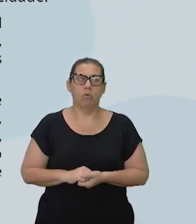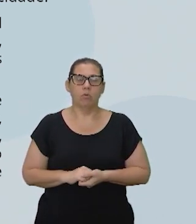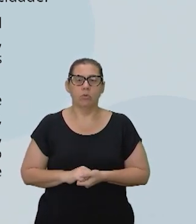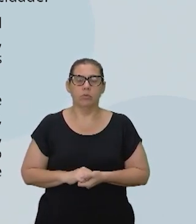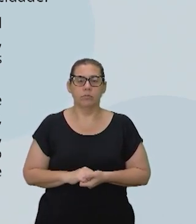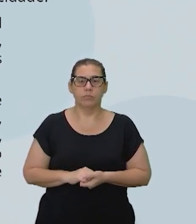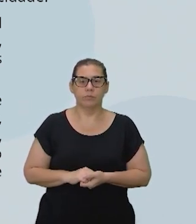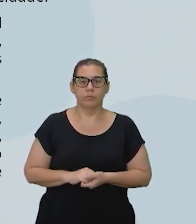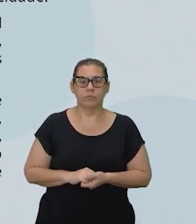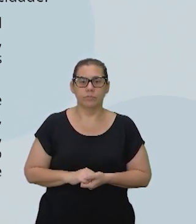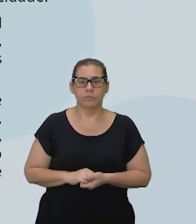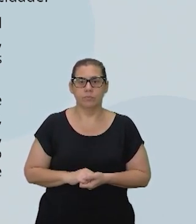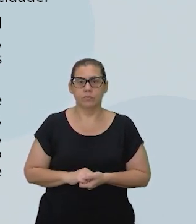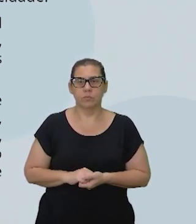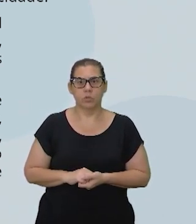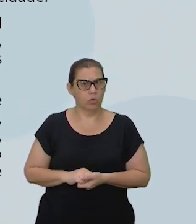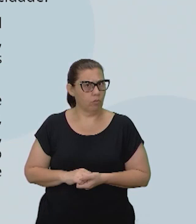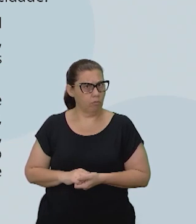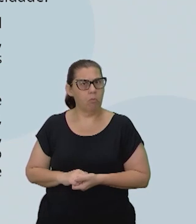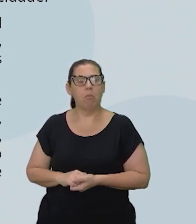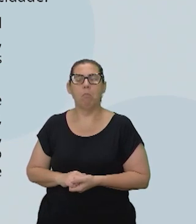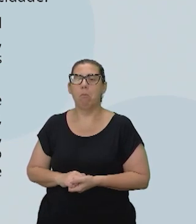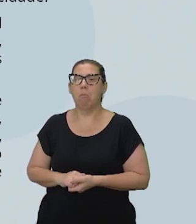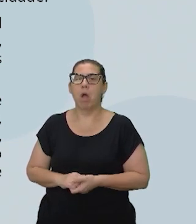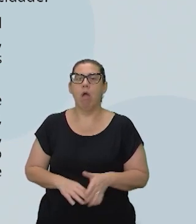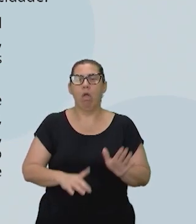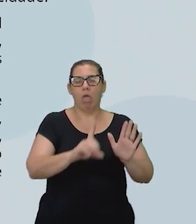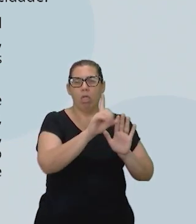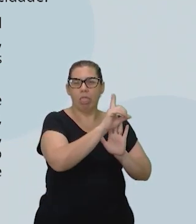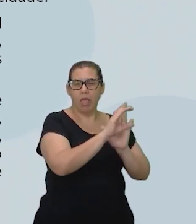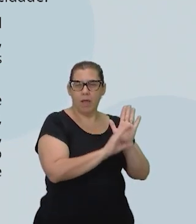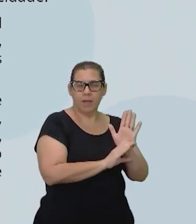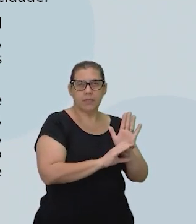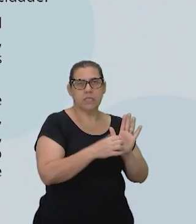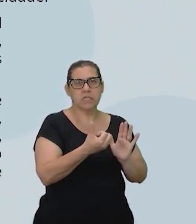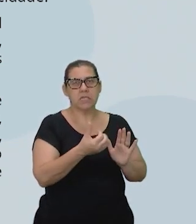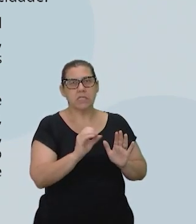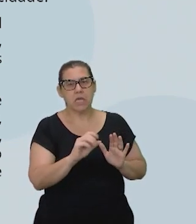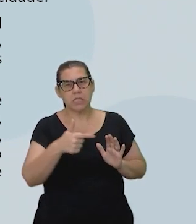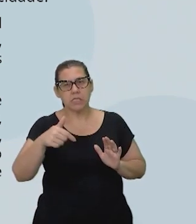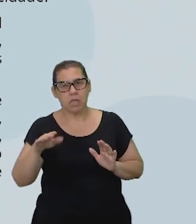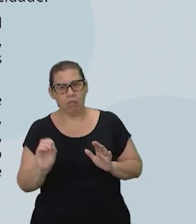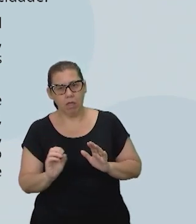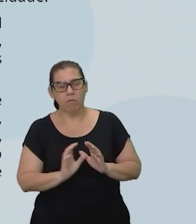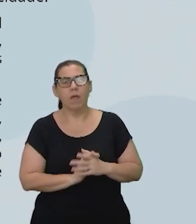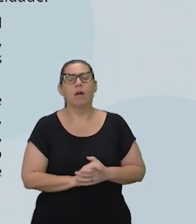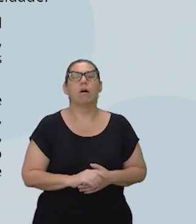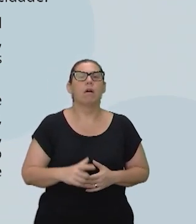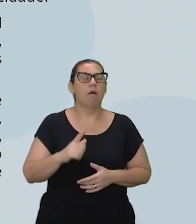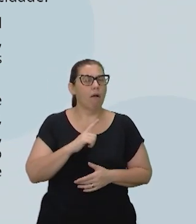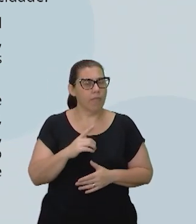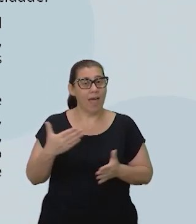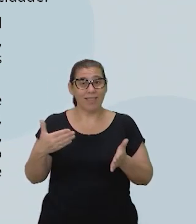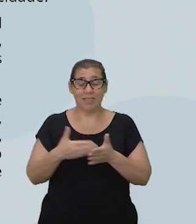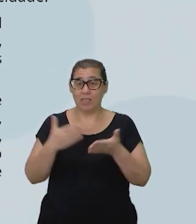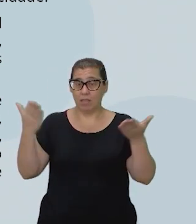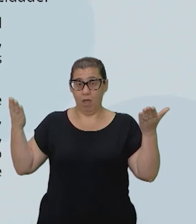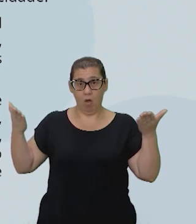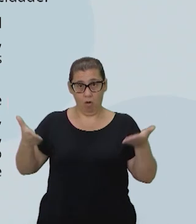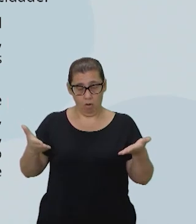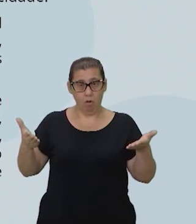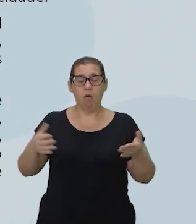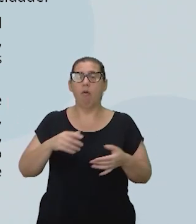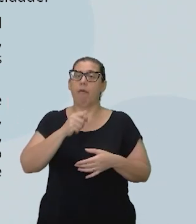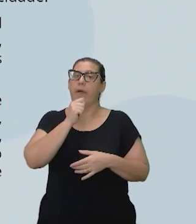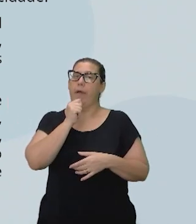o grande ápice dela, né? É entre as décadas de 50 e 60, tá? E aí, gente, ela até hoje